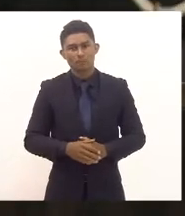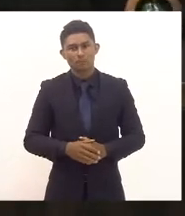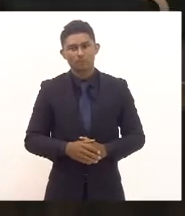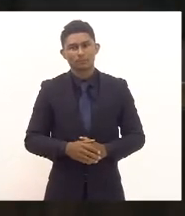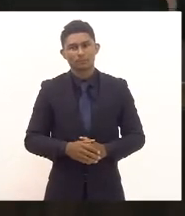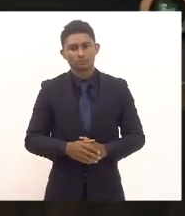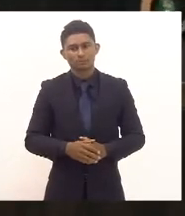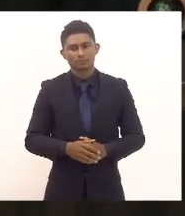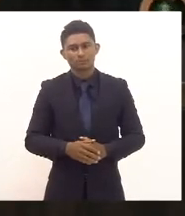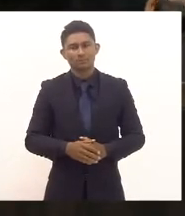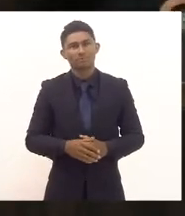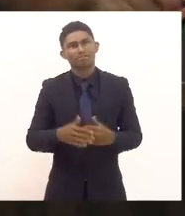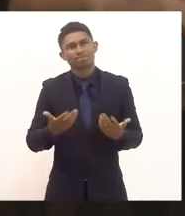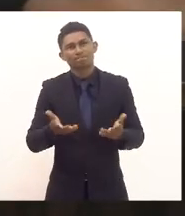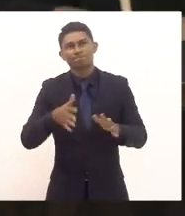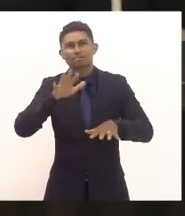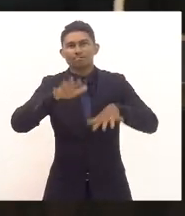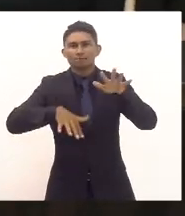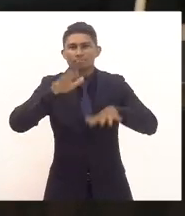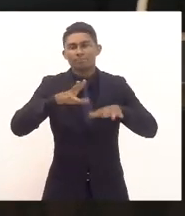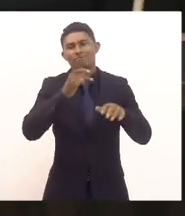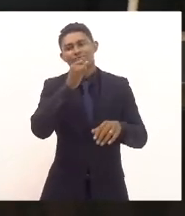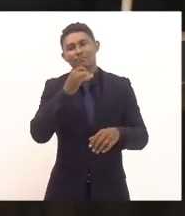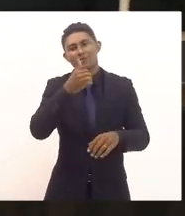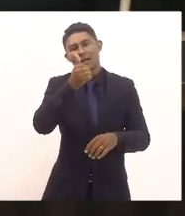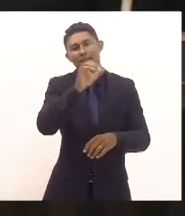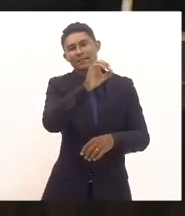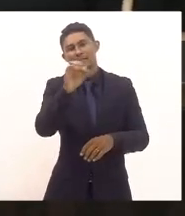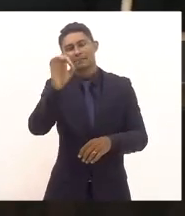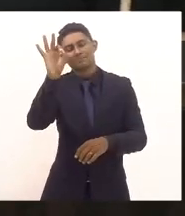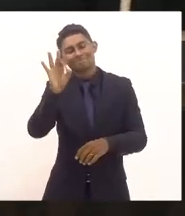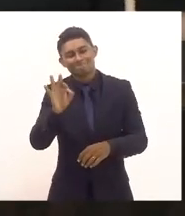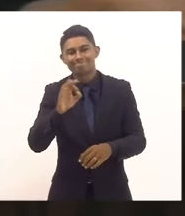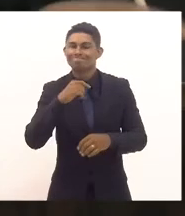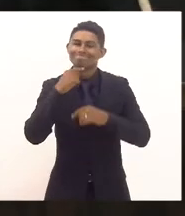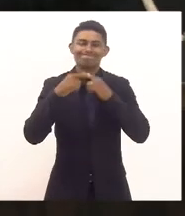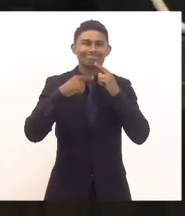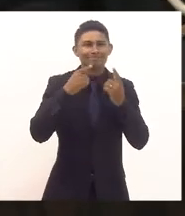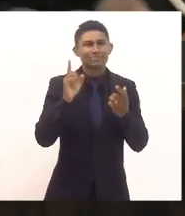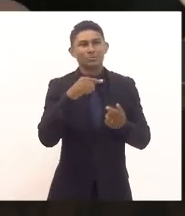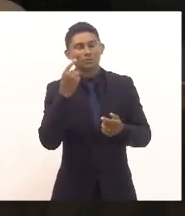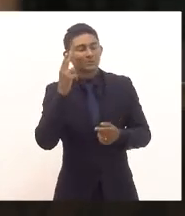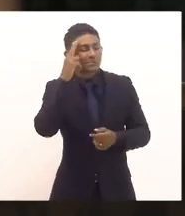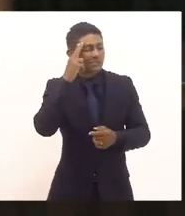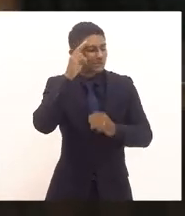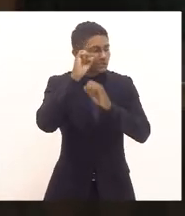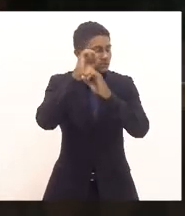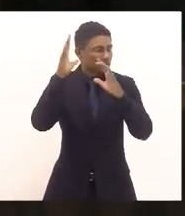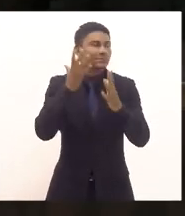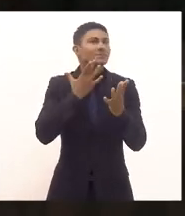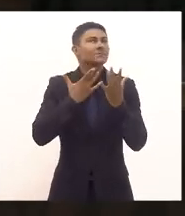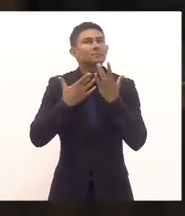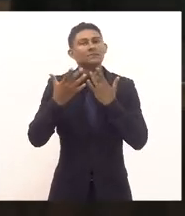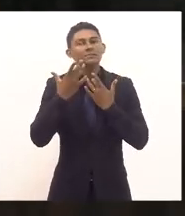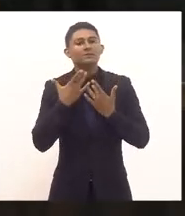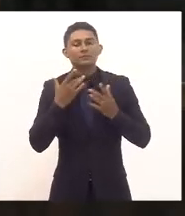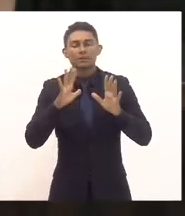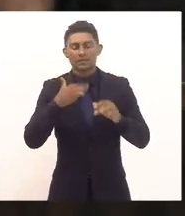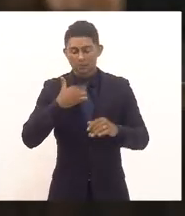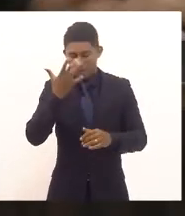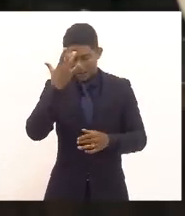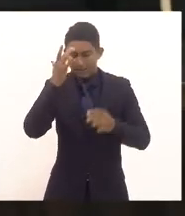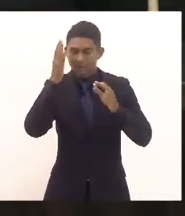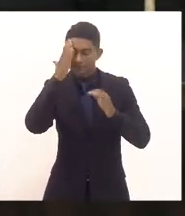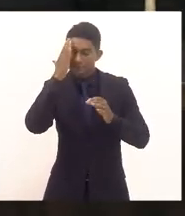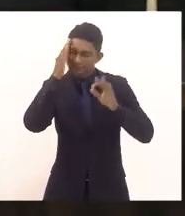e talvez sem por cento do que para algum momento desejamos mas eu acho que eu acho não